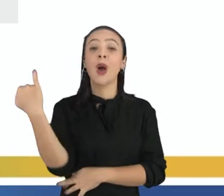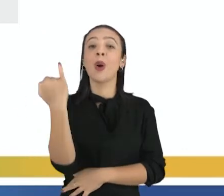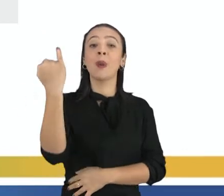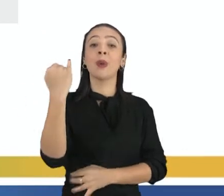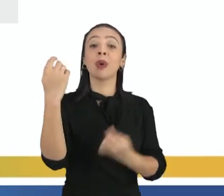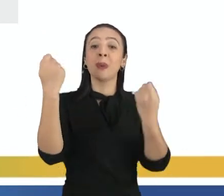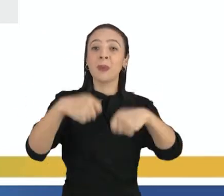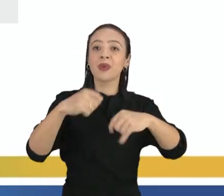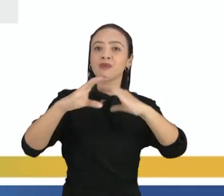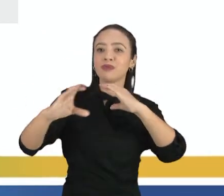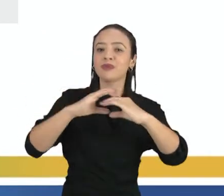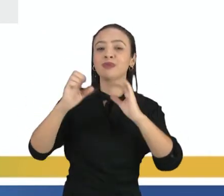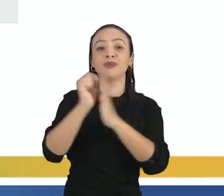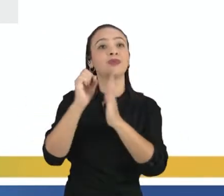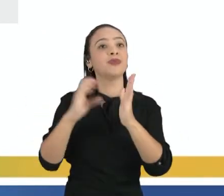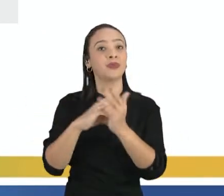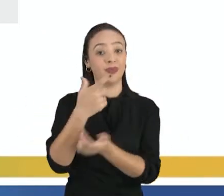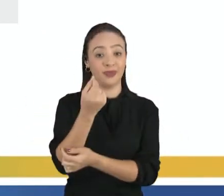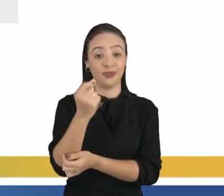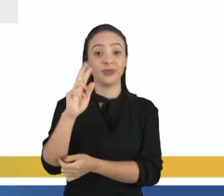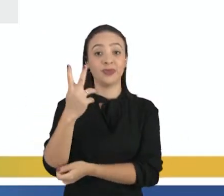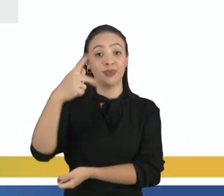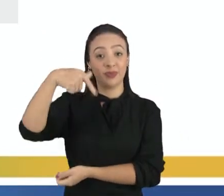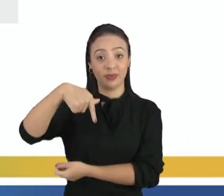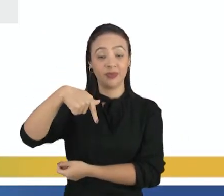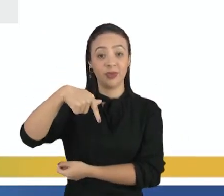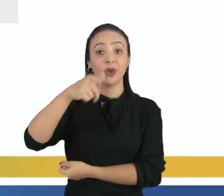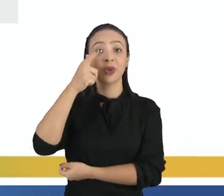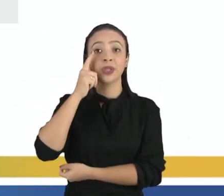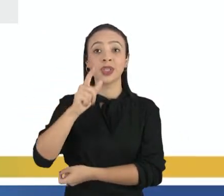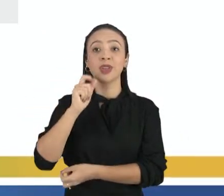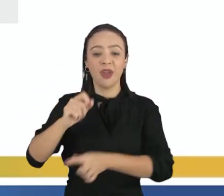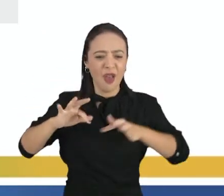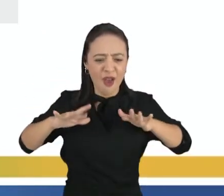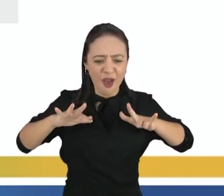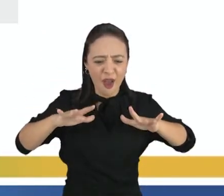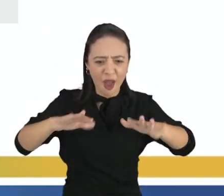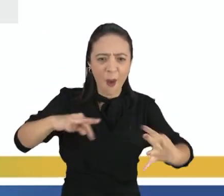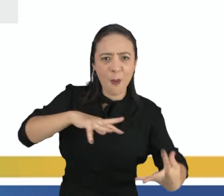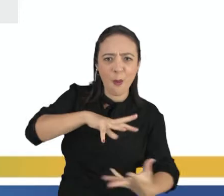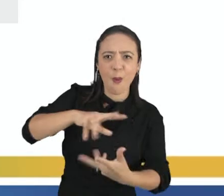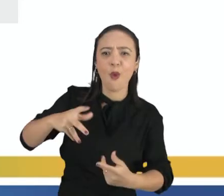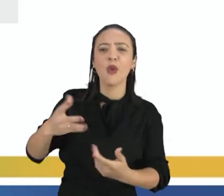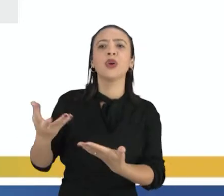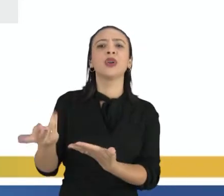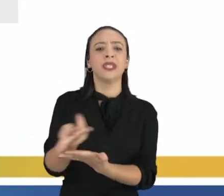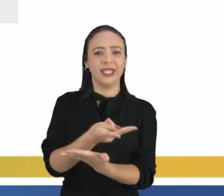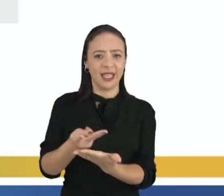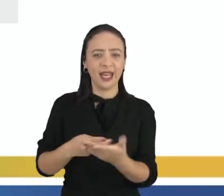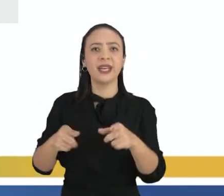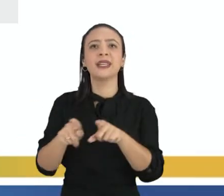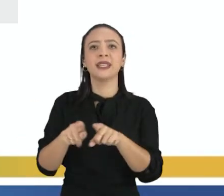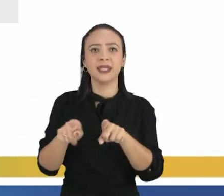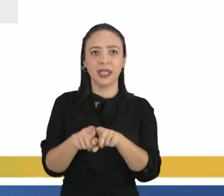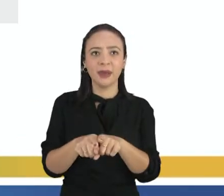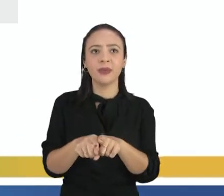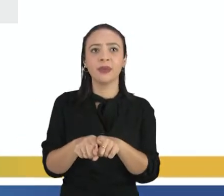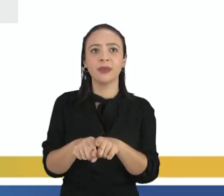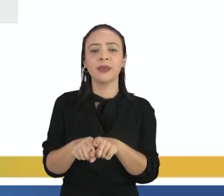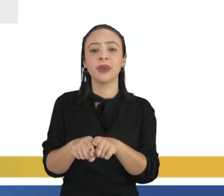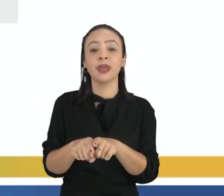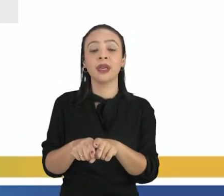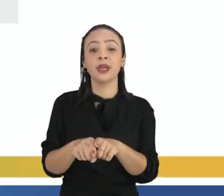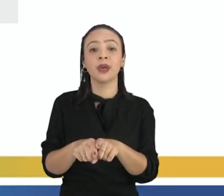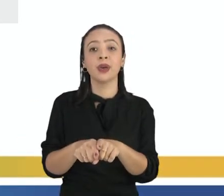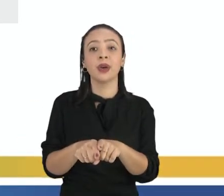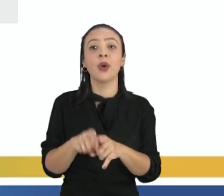comunicação do século XX, as HQs ganharam espaço no mundo da arte e fazendo jus ao seu